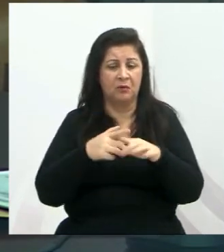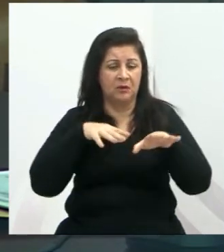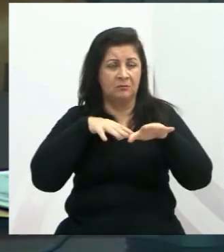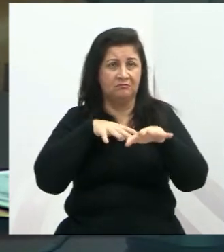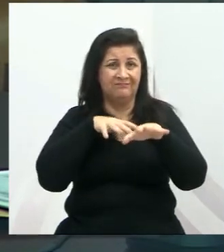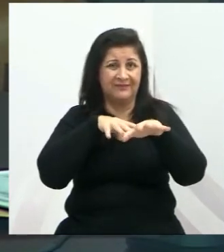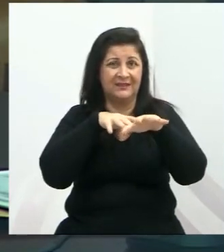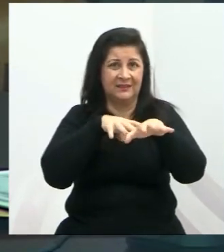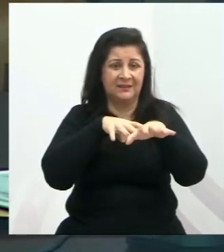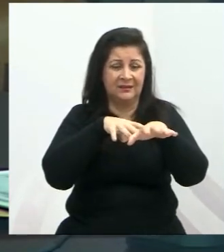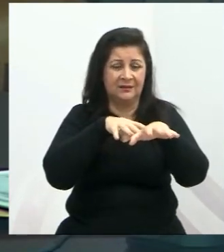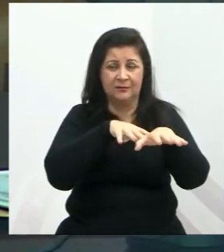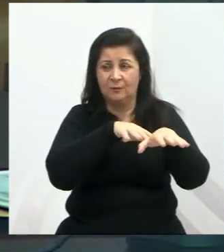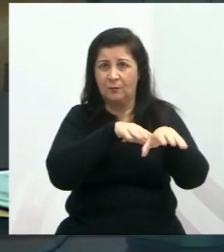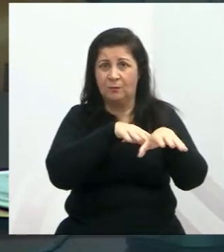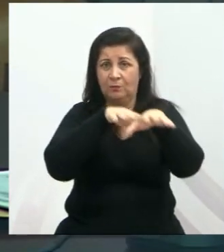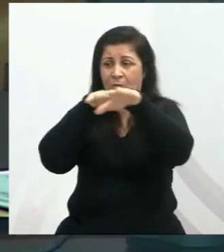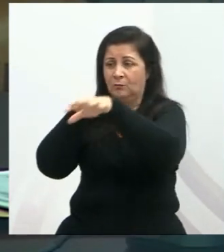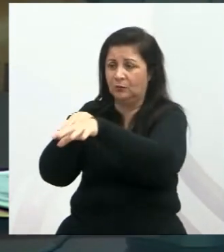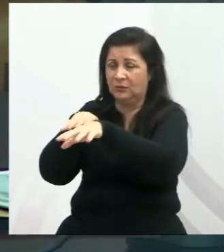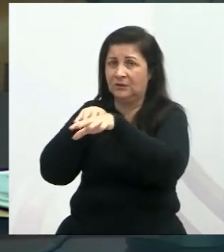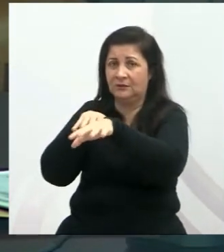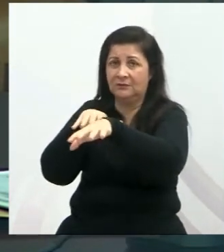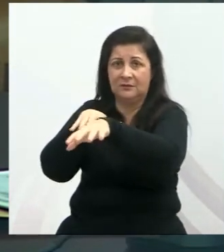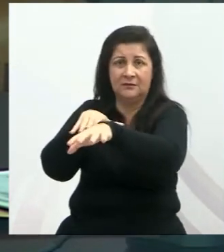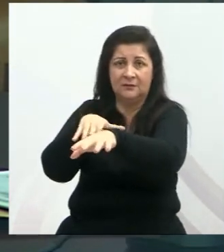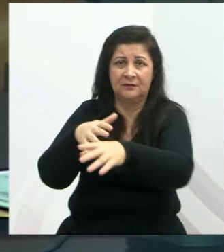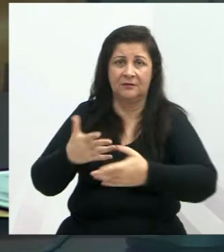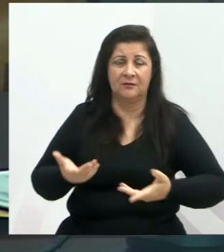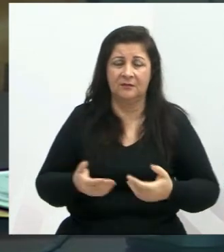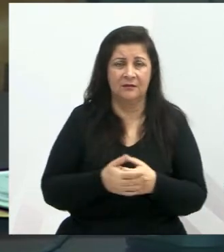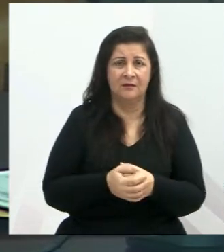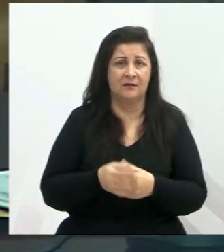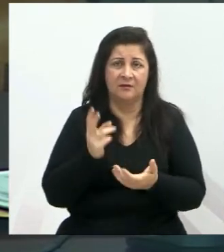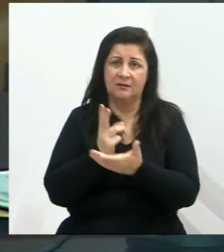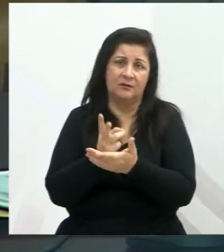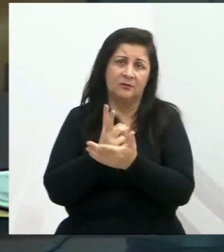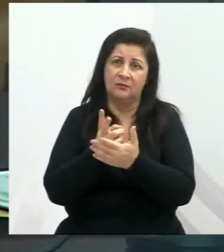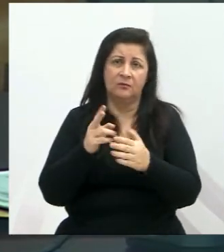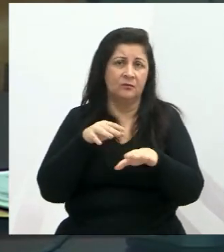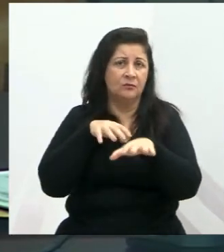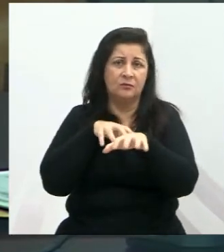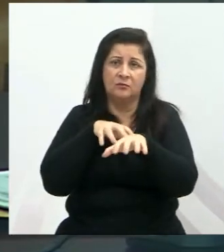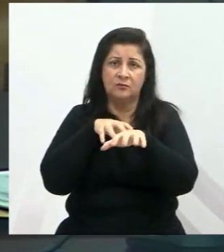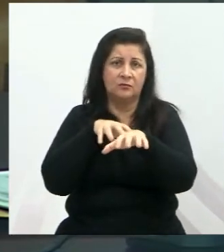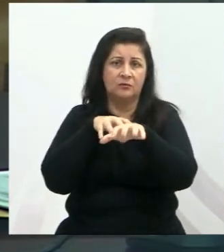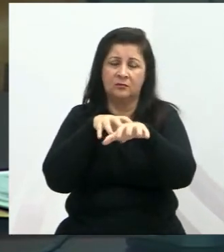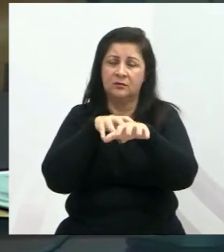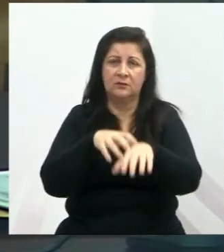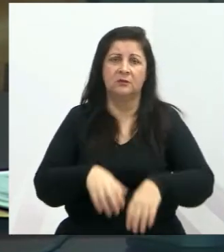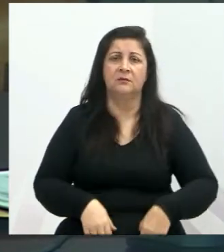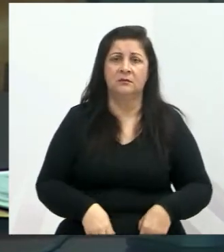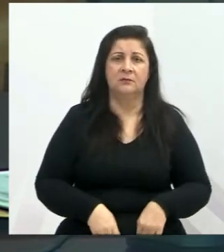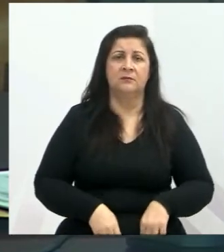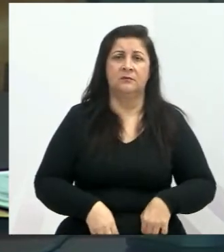as pessoas vão ter que seguir pela Rua Padre Eugênio para acessar a região do São João, Esperança, Nova Jacareí. Então